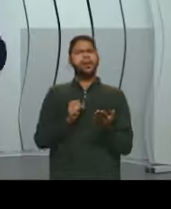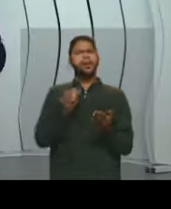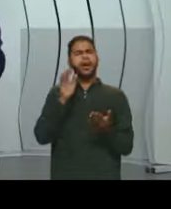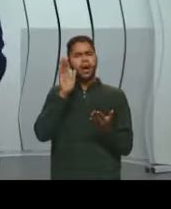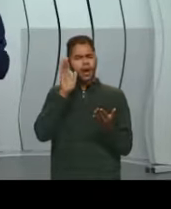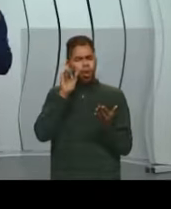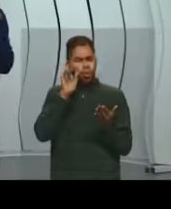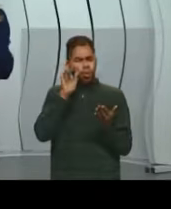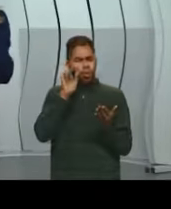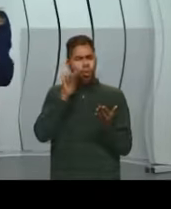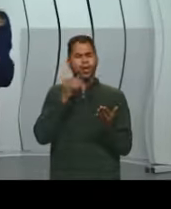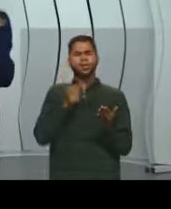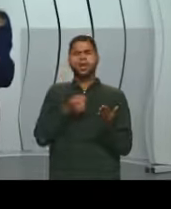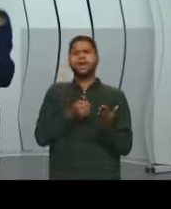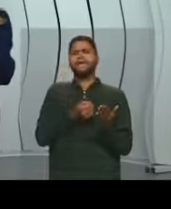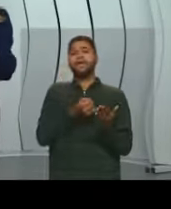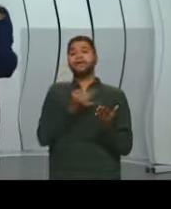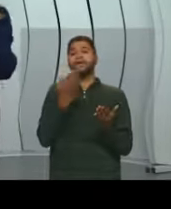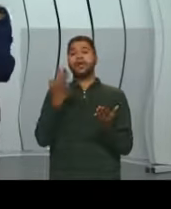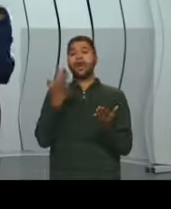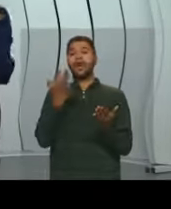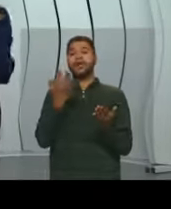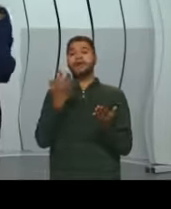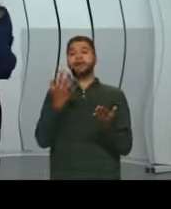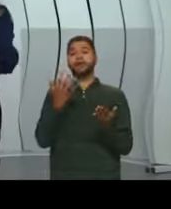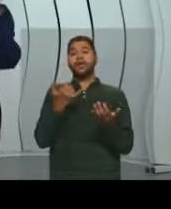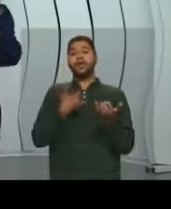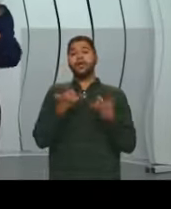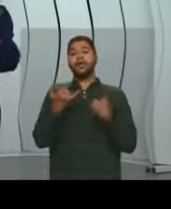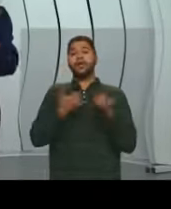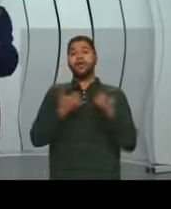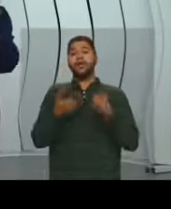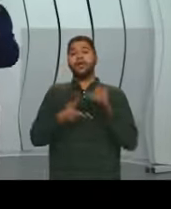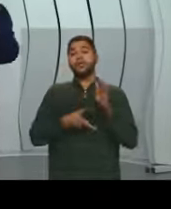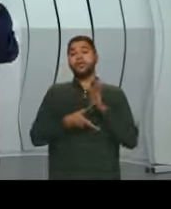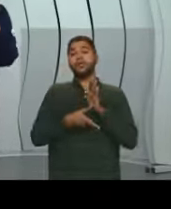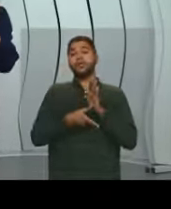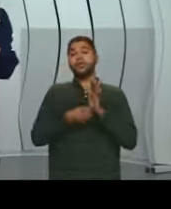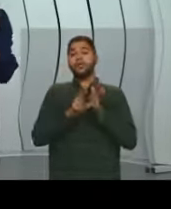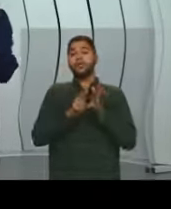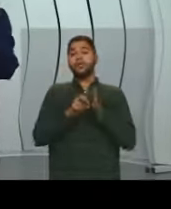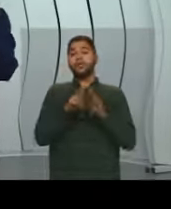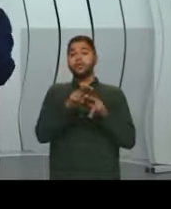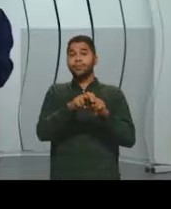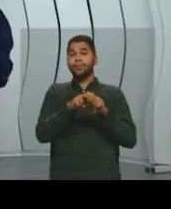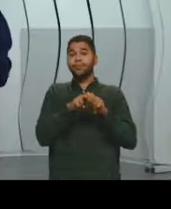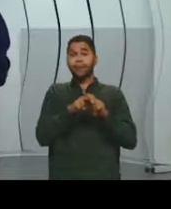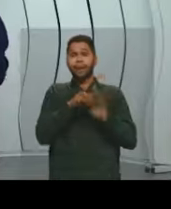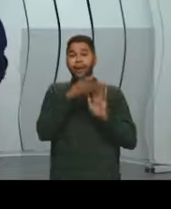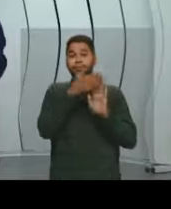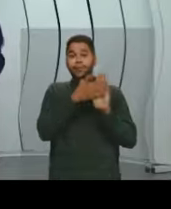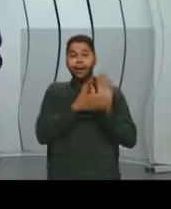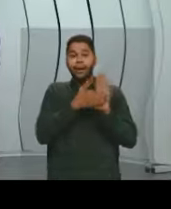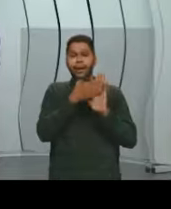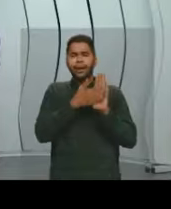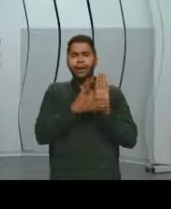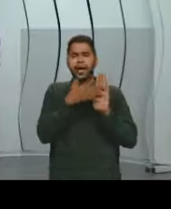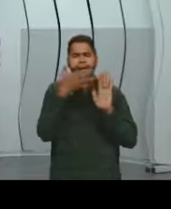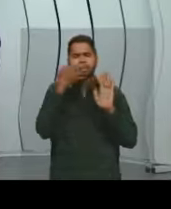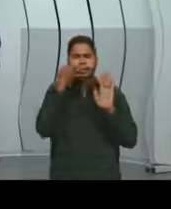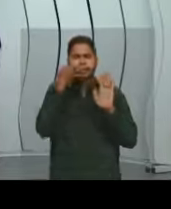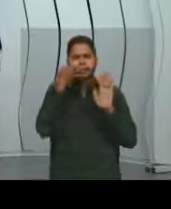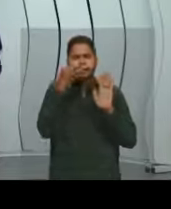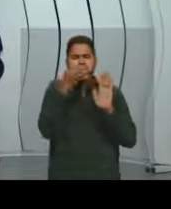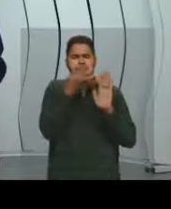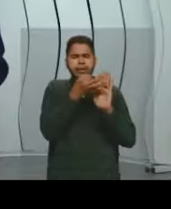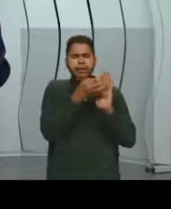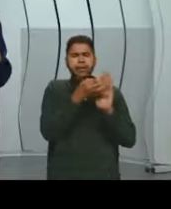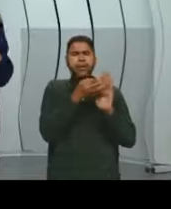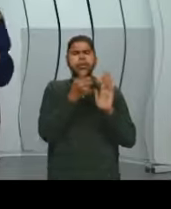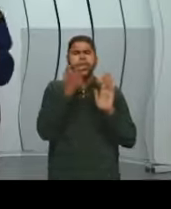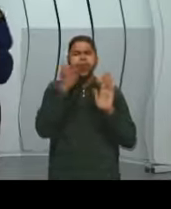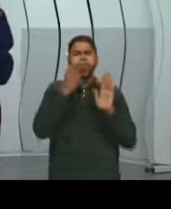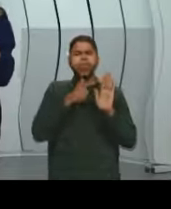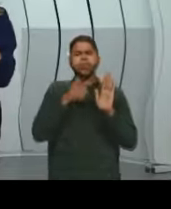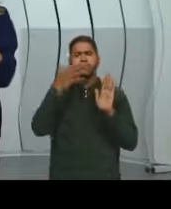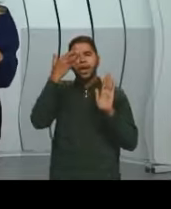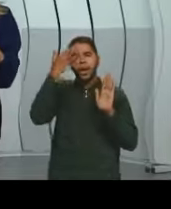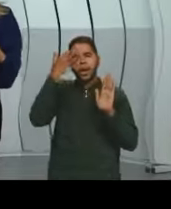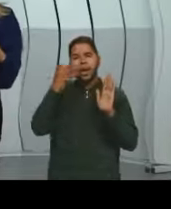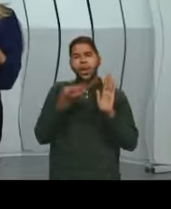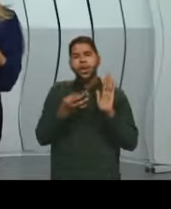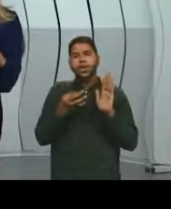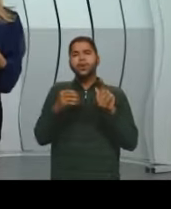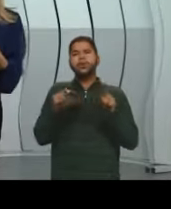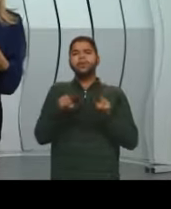tem várias informações. Só ao ler a capa com atenção, você compreendeu e